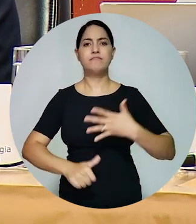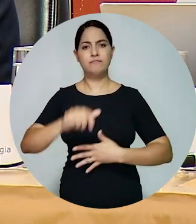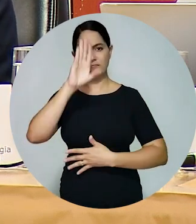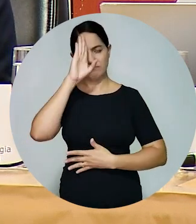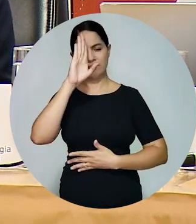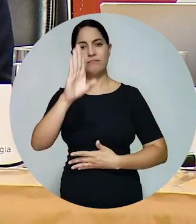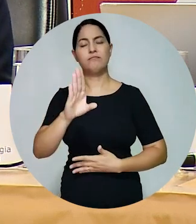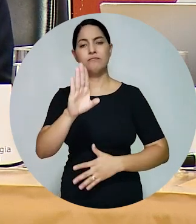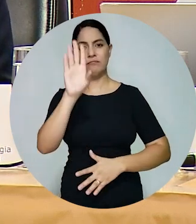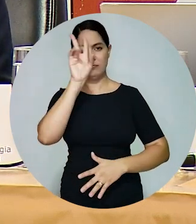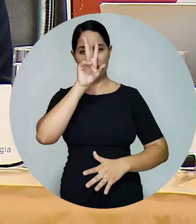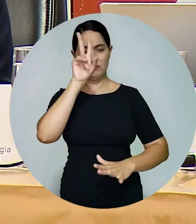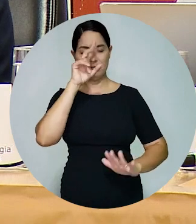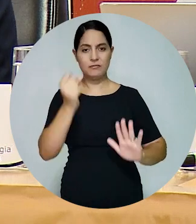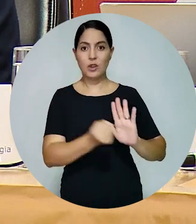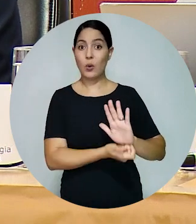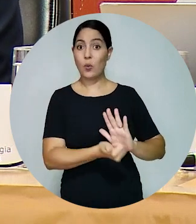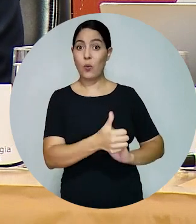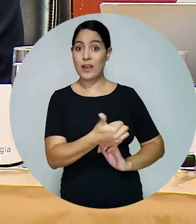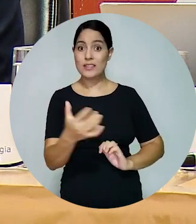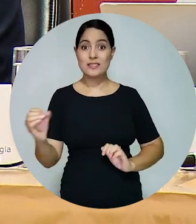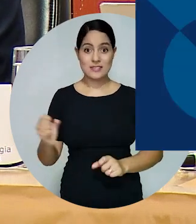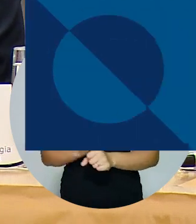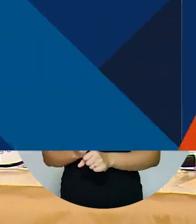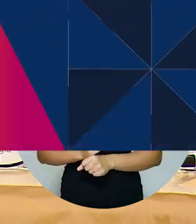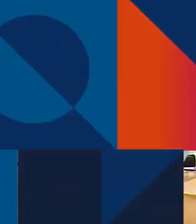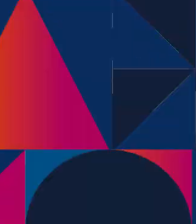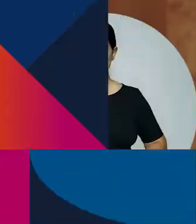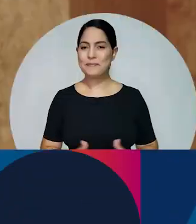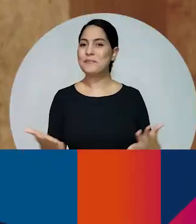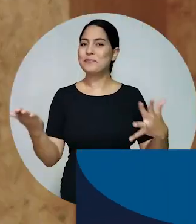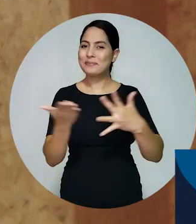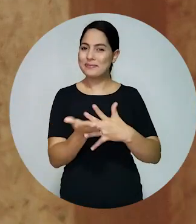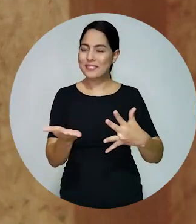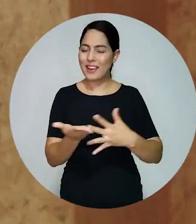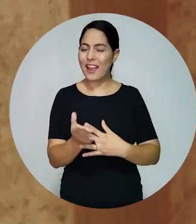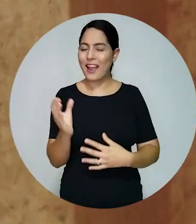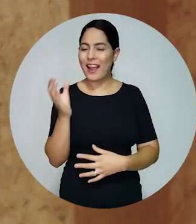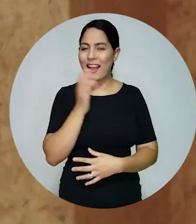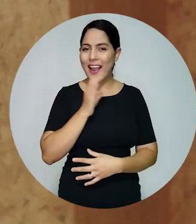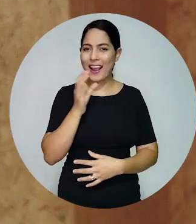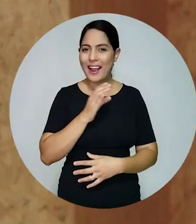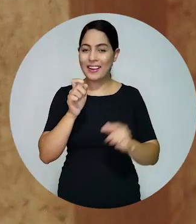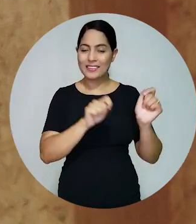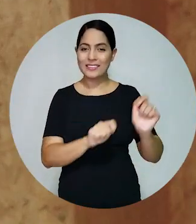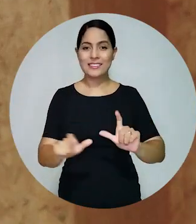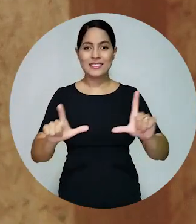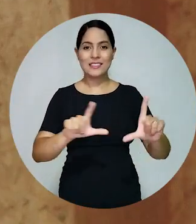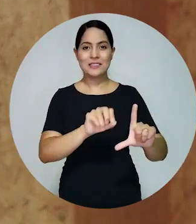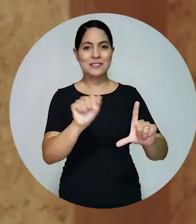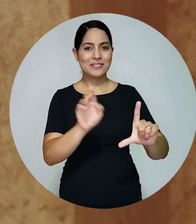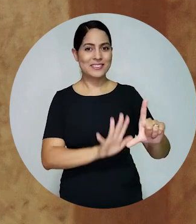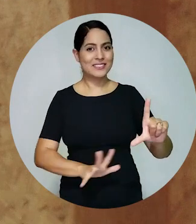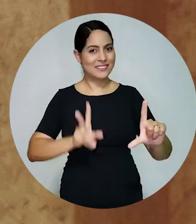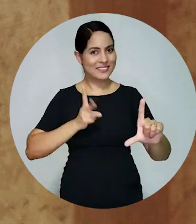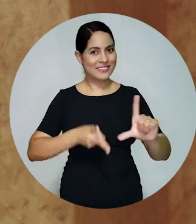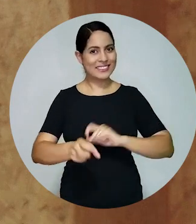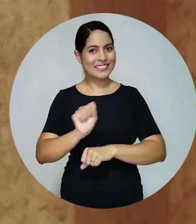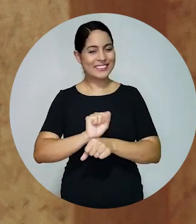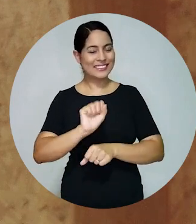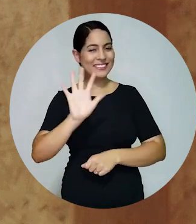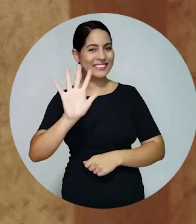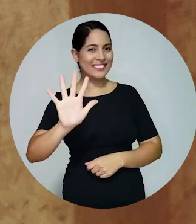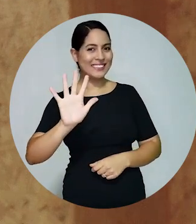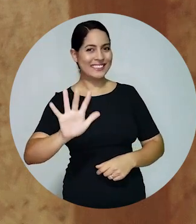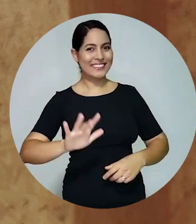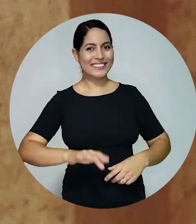ordem e manter o lugar da ordem na sua história quase centenária. Agora nós vamos para um breve intervalo e voltamos na sequência com